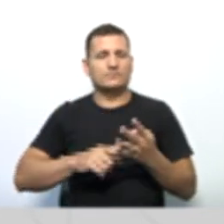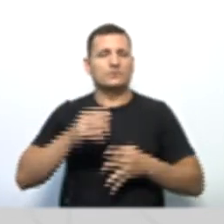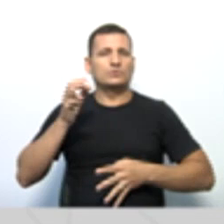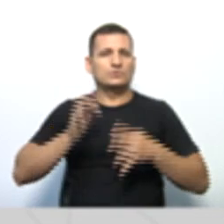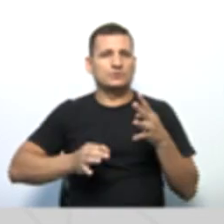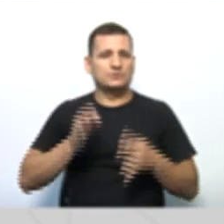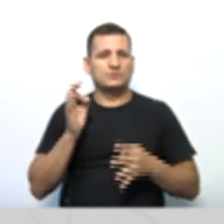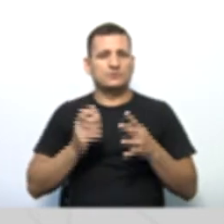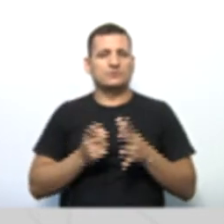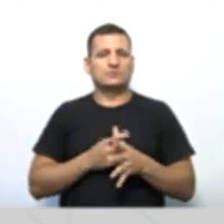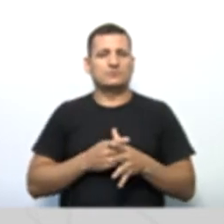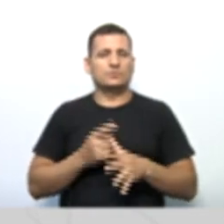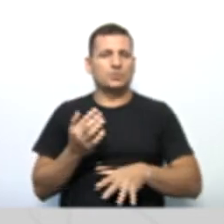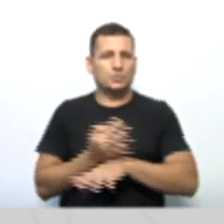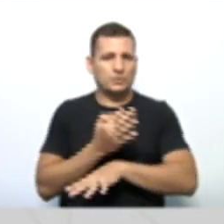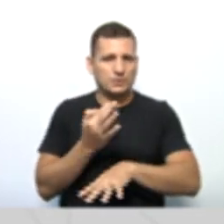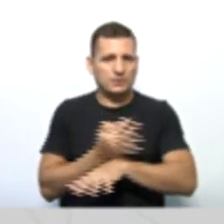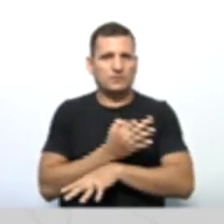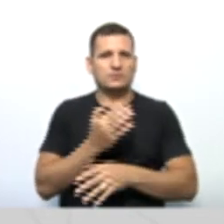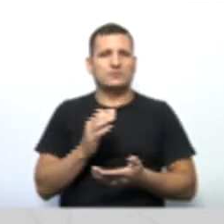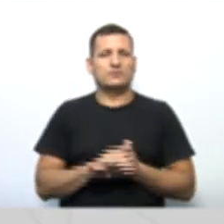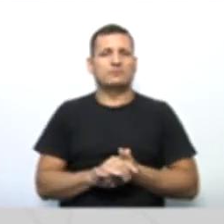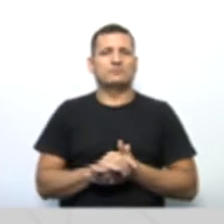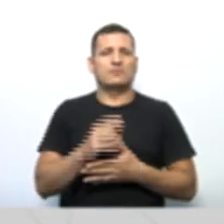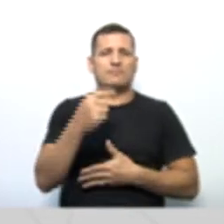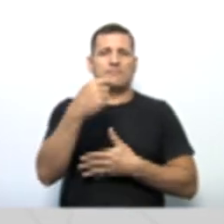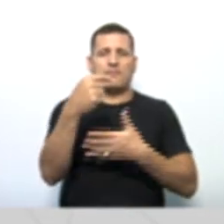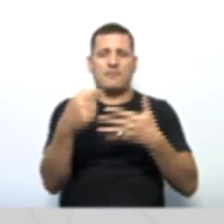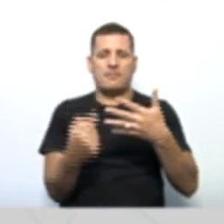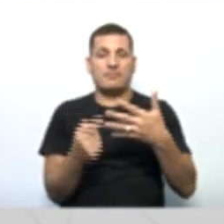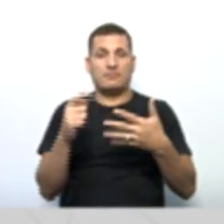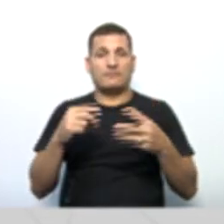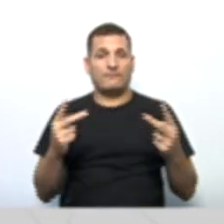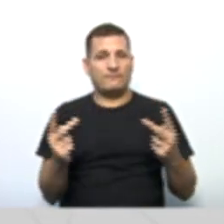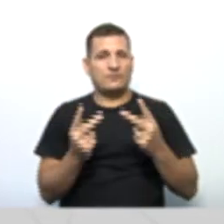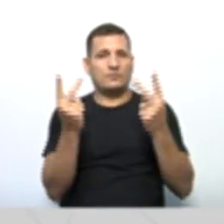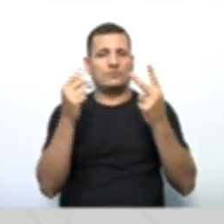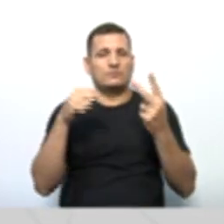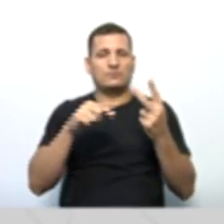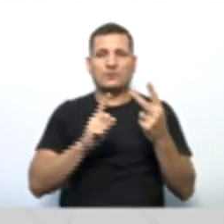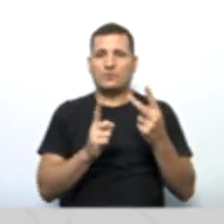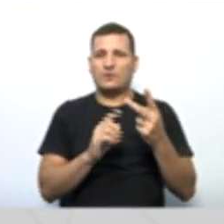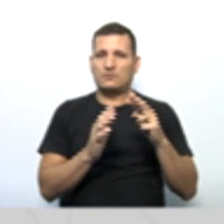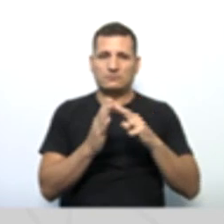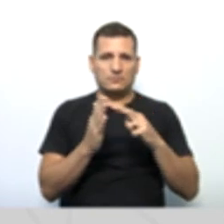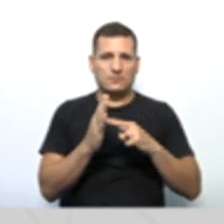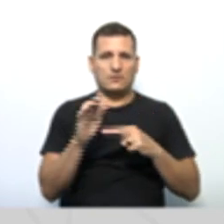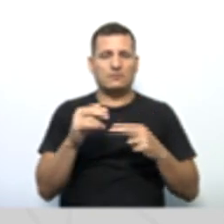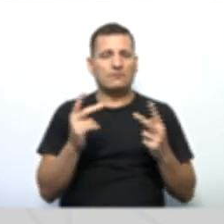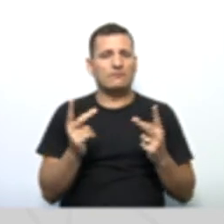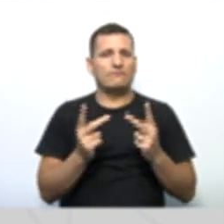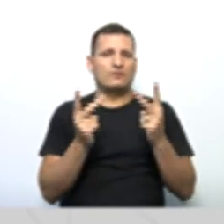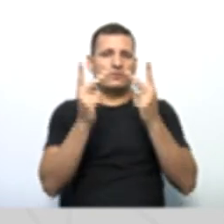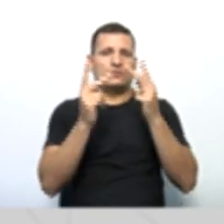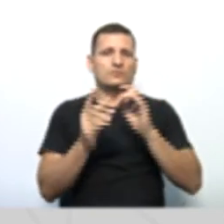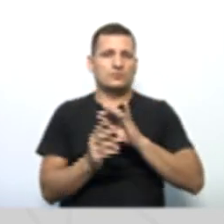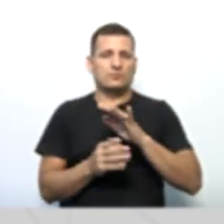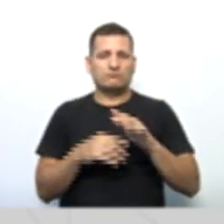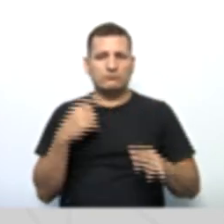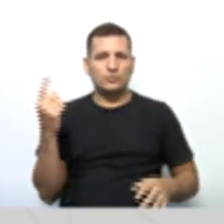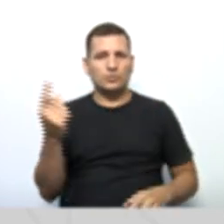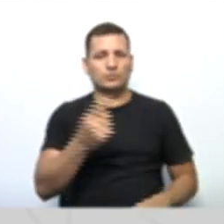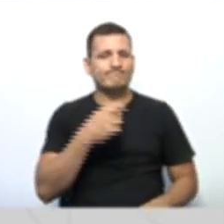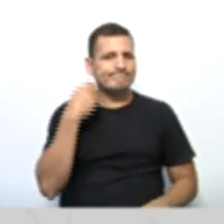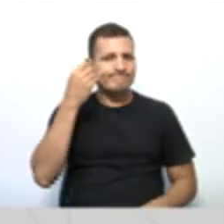justiça, tolerância. São esses valores que não são normas, são essas ideias a serem vivenciadas.